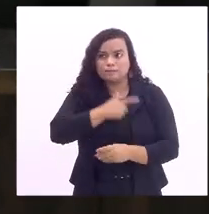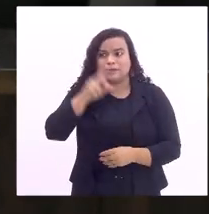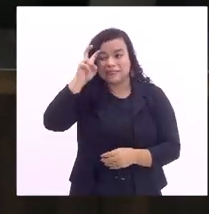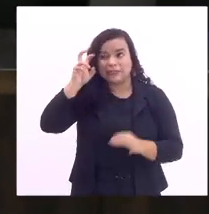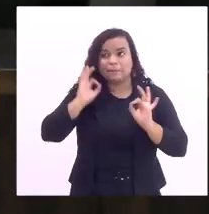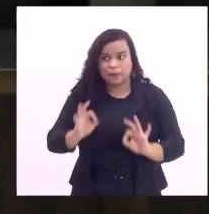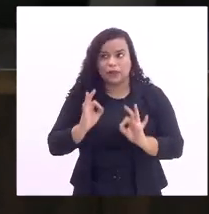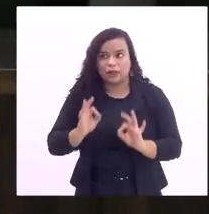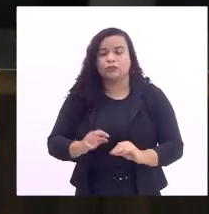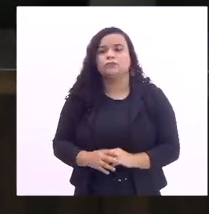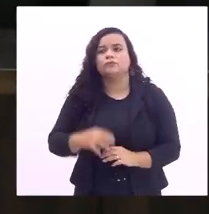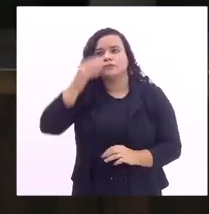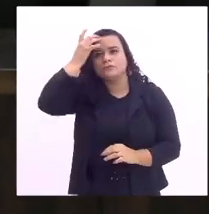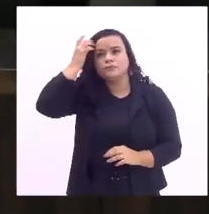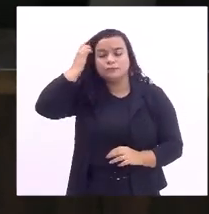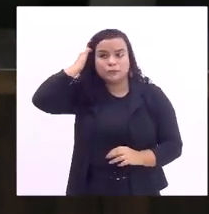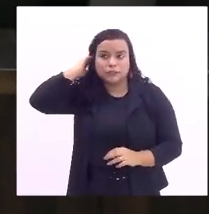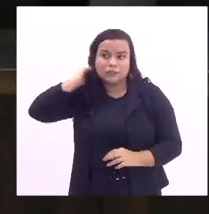tá bom?